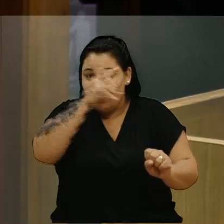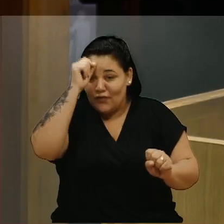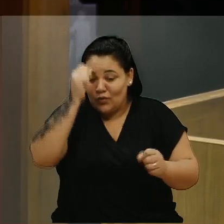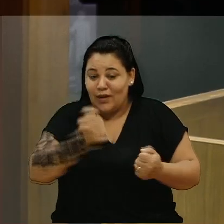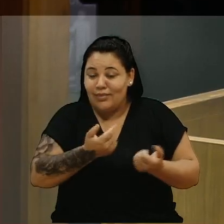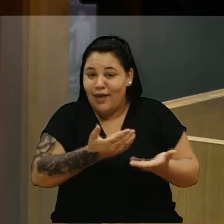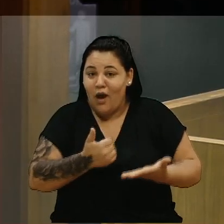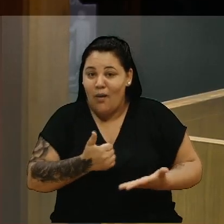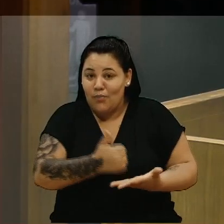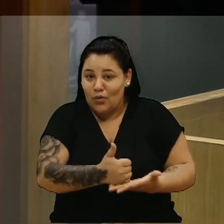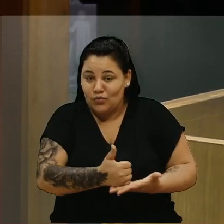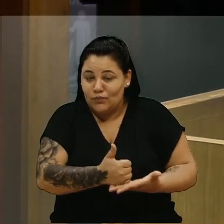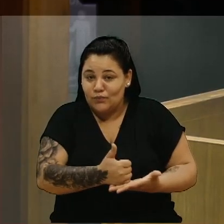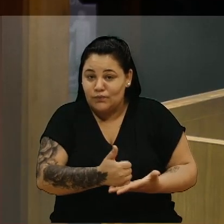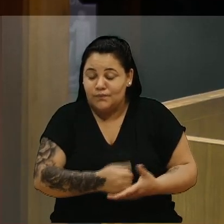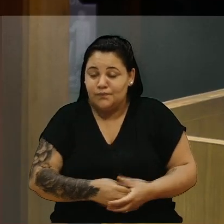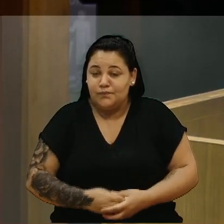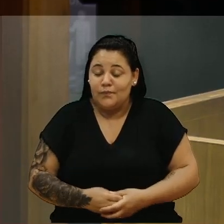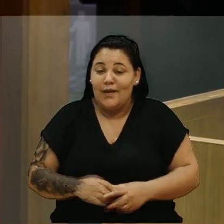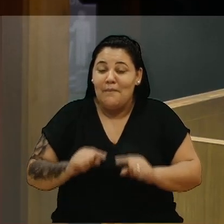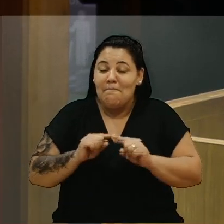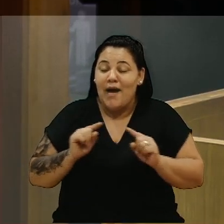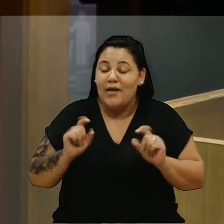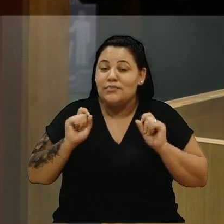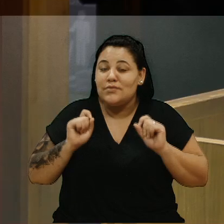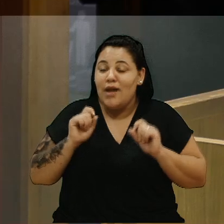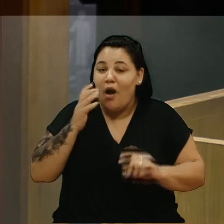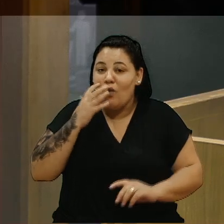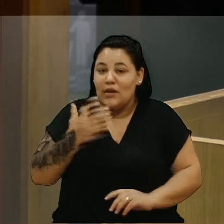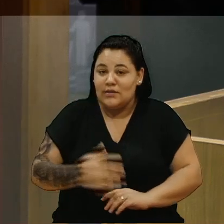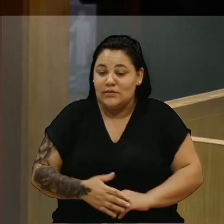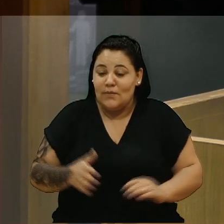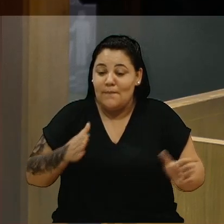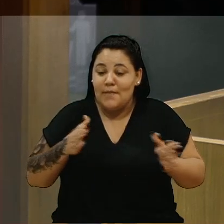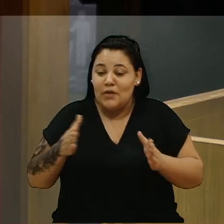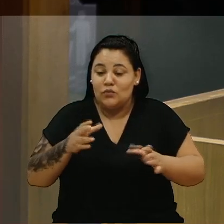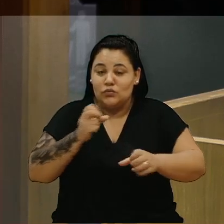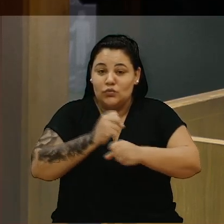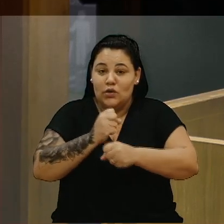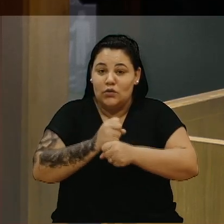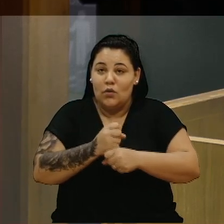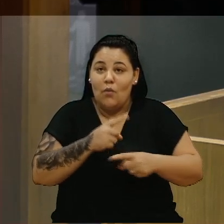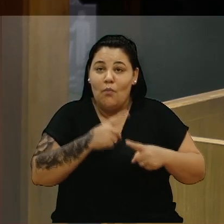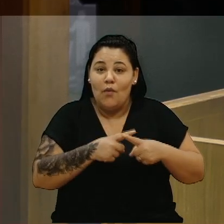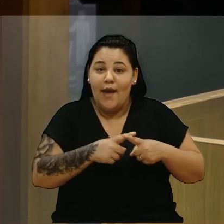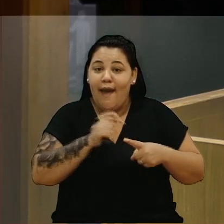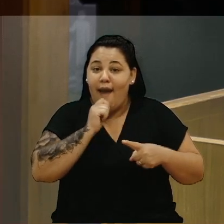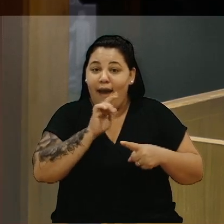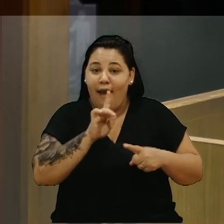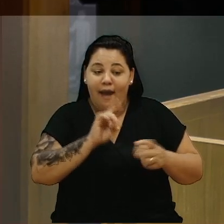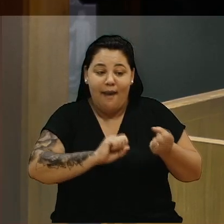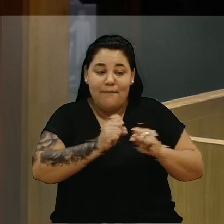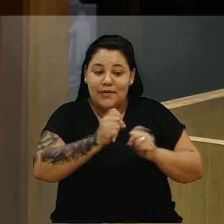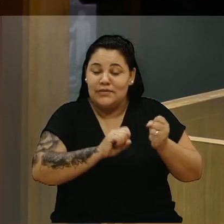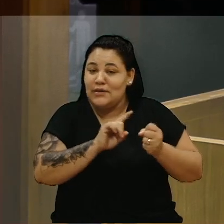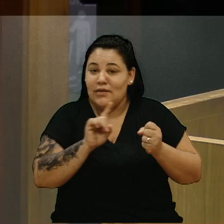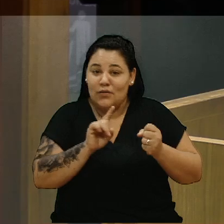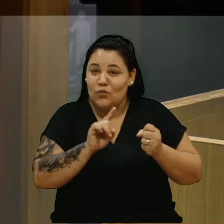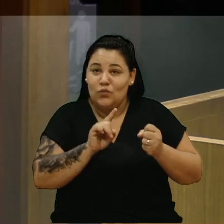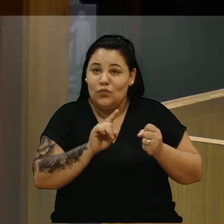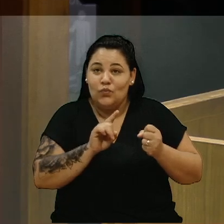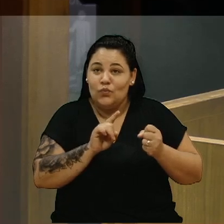subsídio. Só que, durante o ano, por que a empresa não se reinventa? Eu